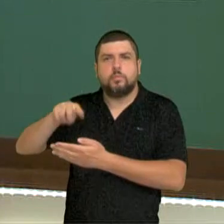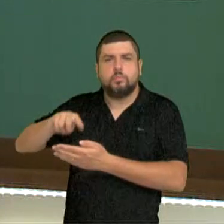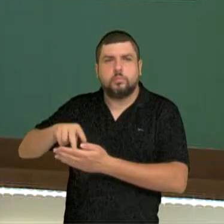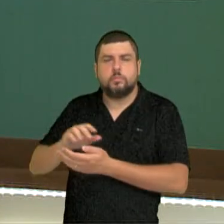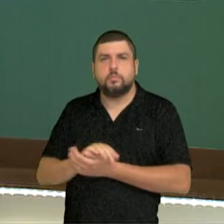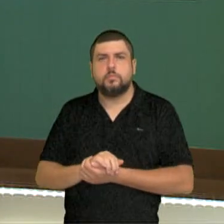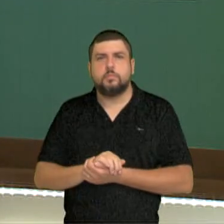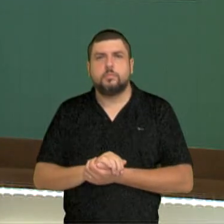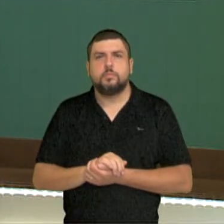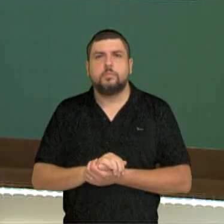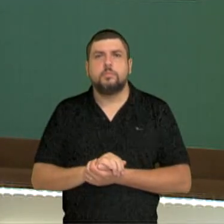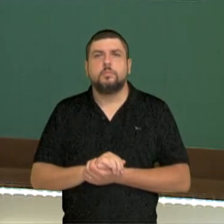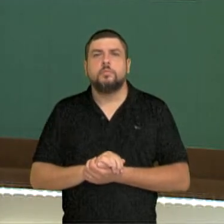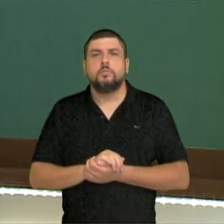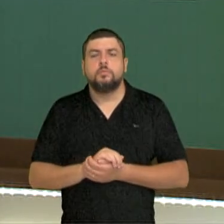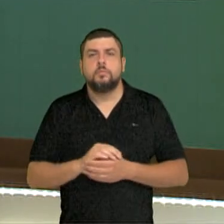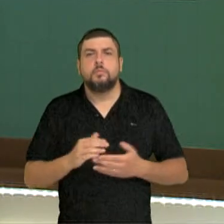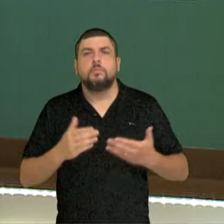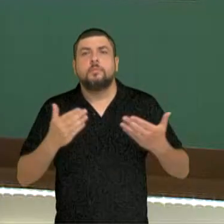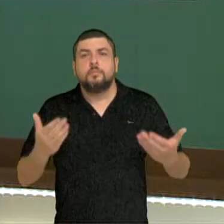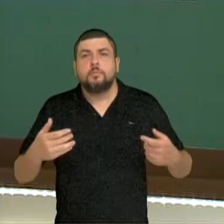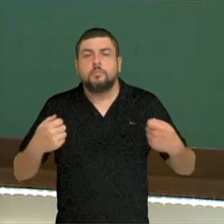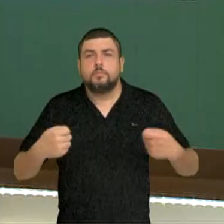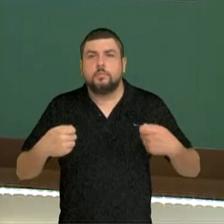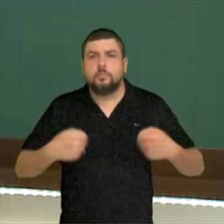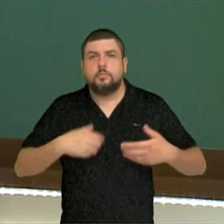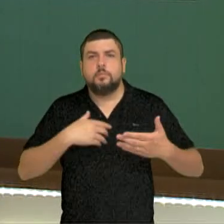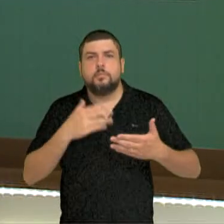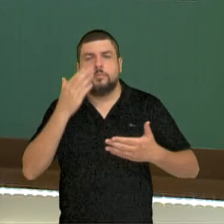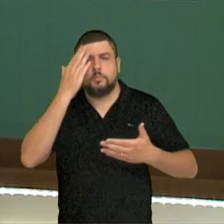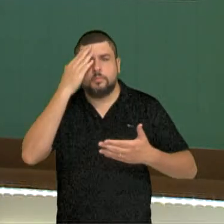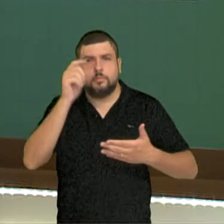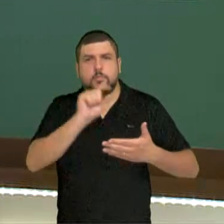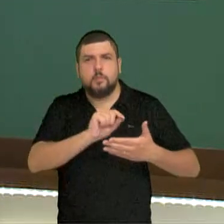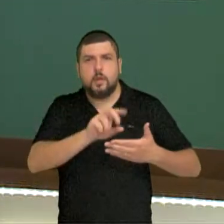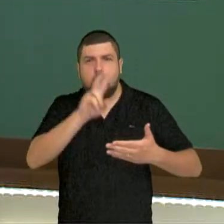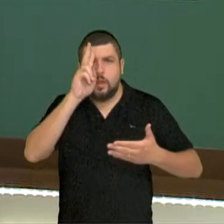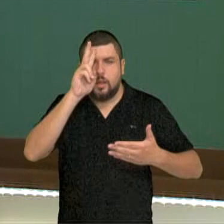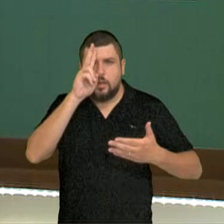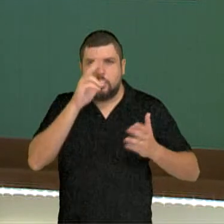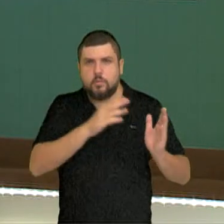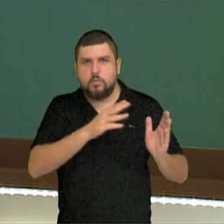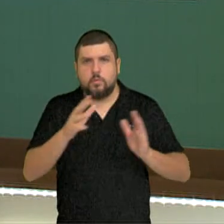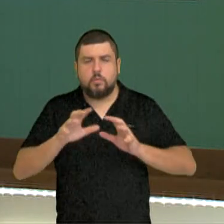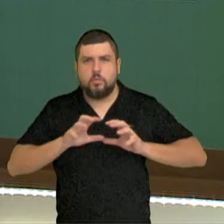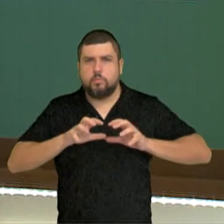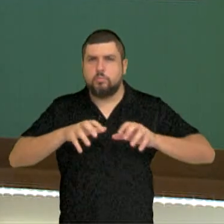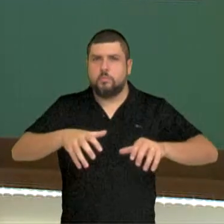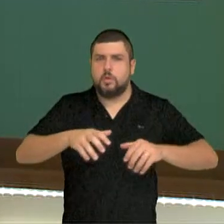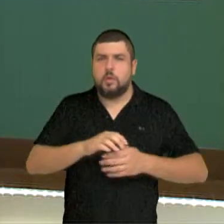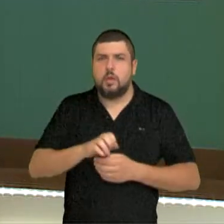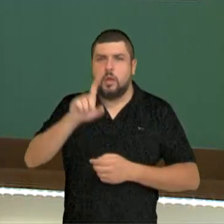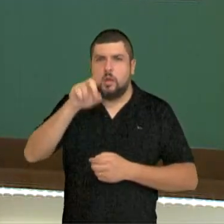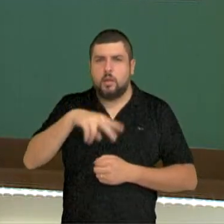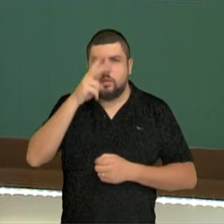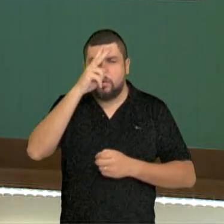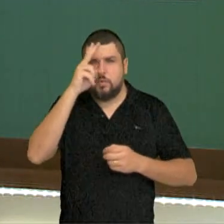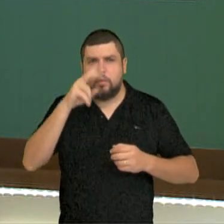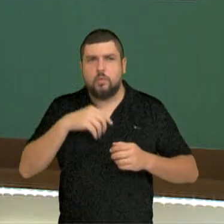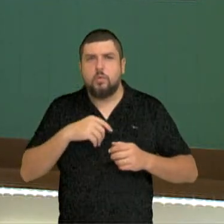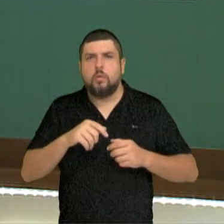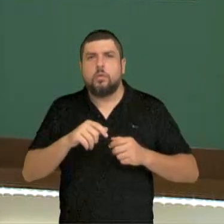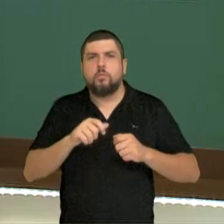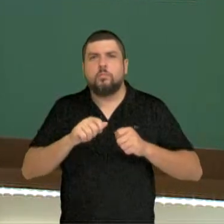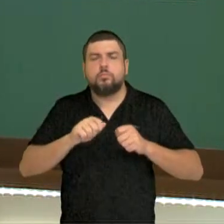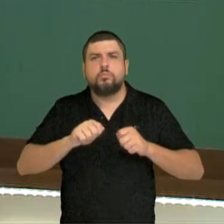lá. Então, eu tenho que saber que eu estou falando de uma história de horror, de uma história que se